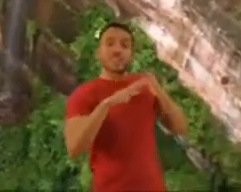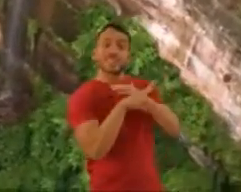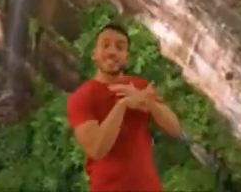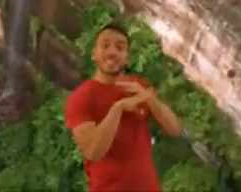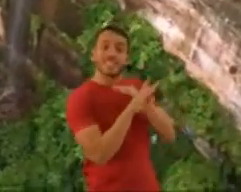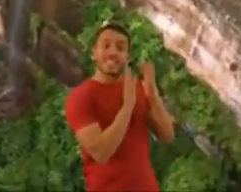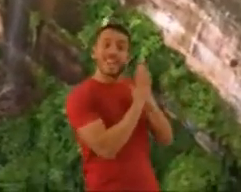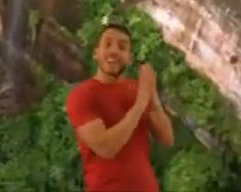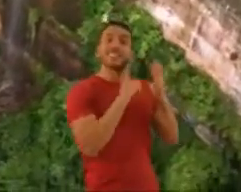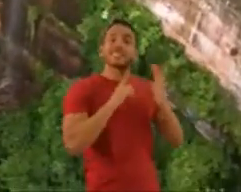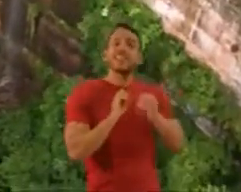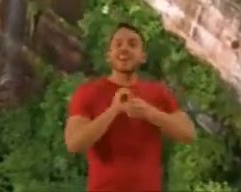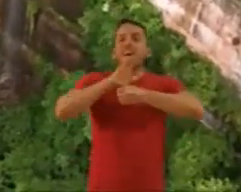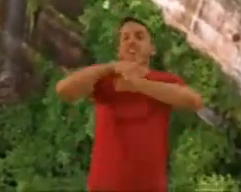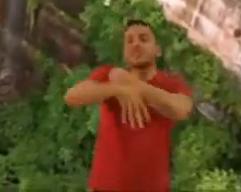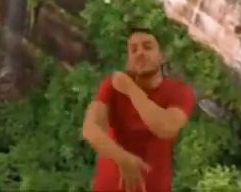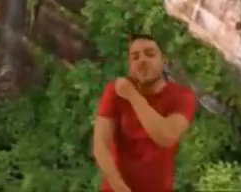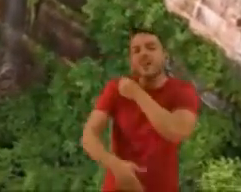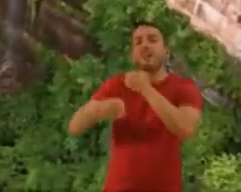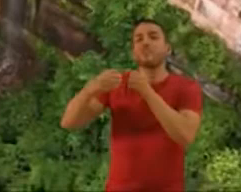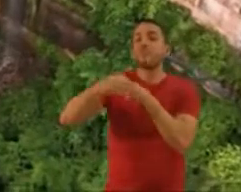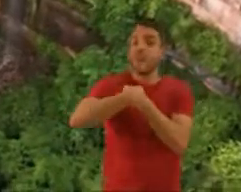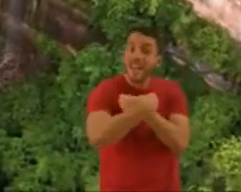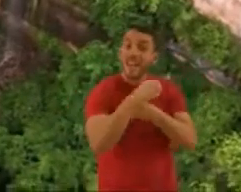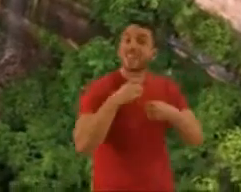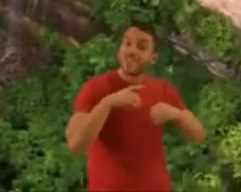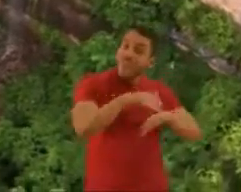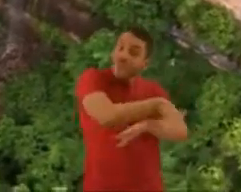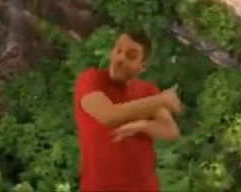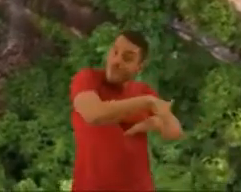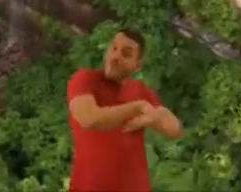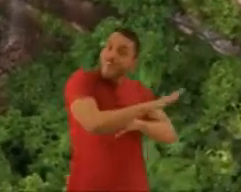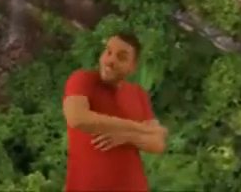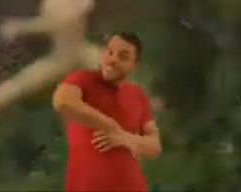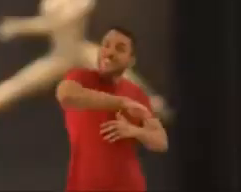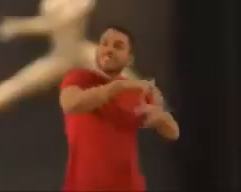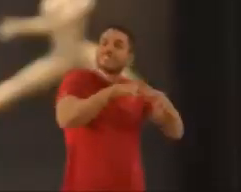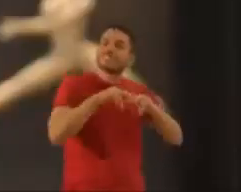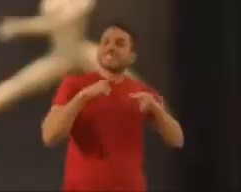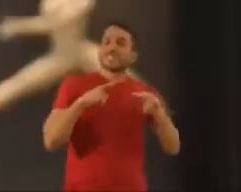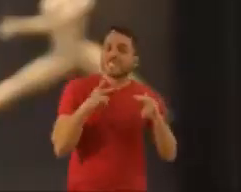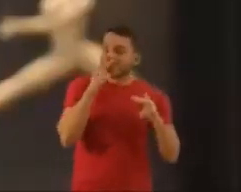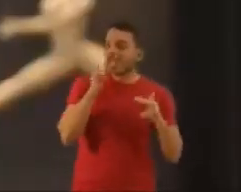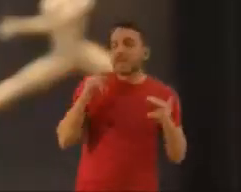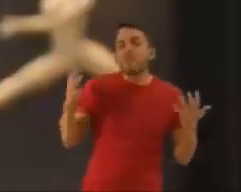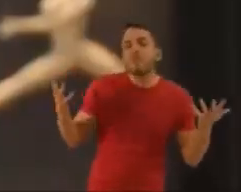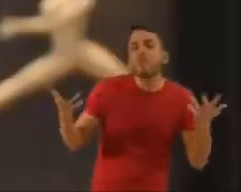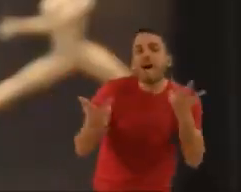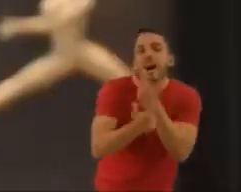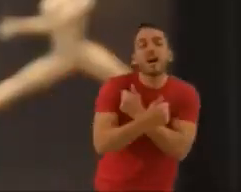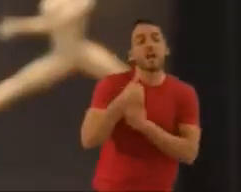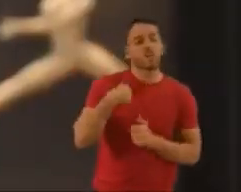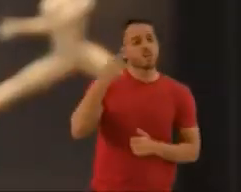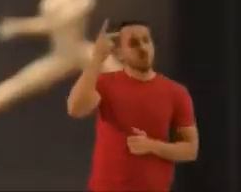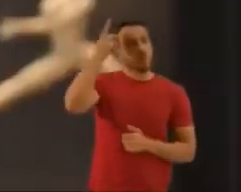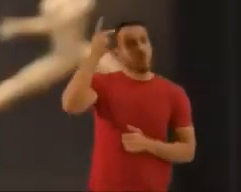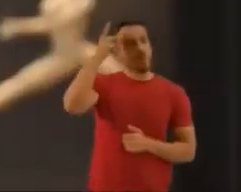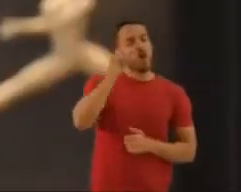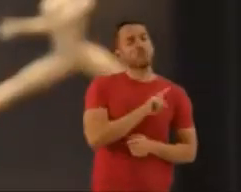perímetro urbano. A gente tem paredões e tambés maravilhosos dentro do nosso perímetro urbano. Eu sou de São Paulo, cheguei há